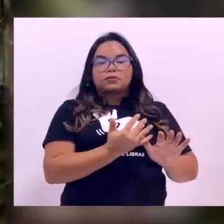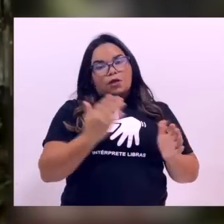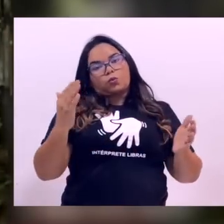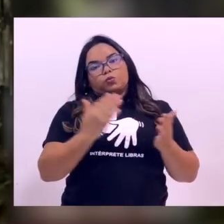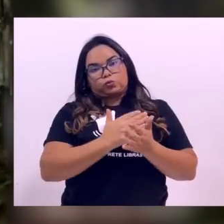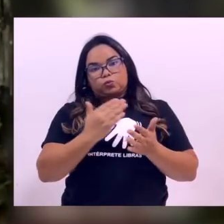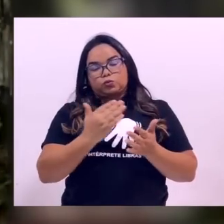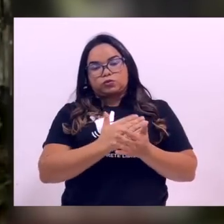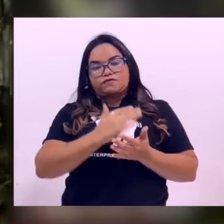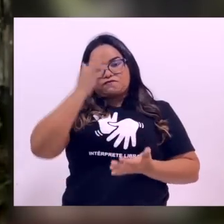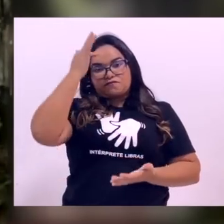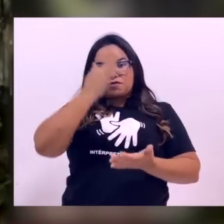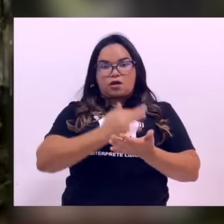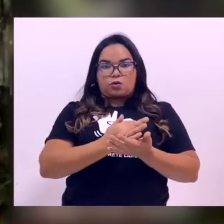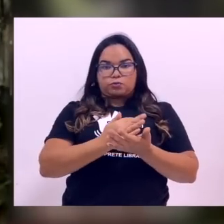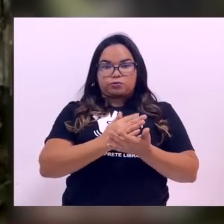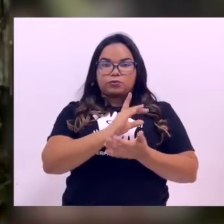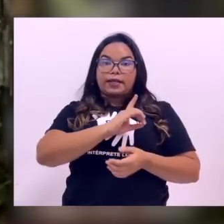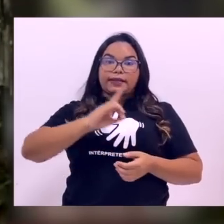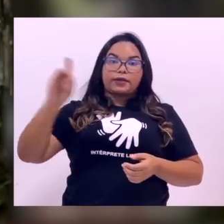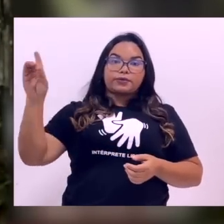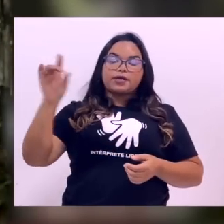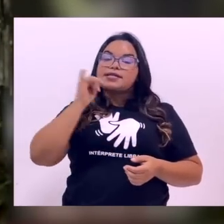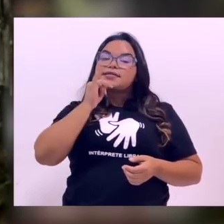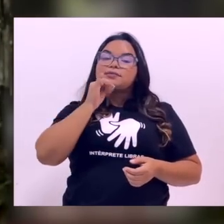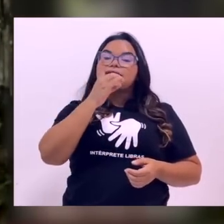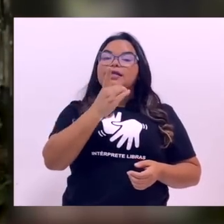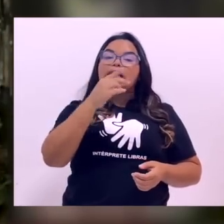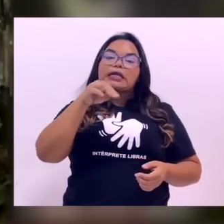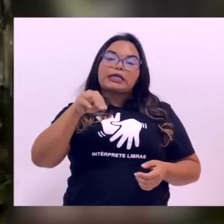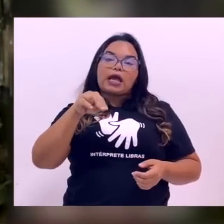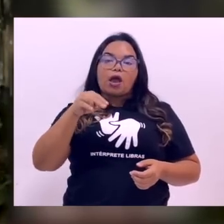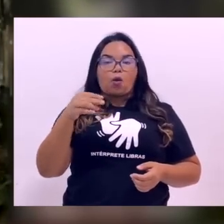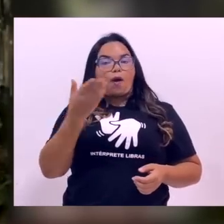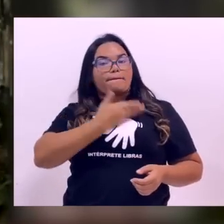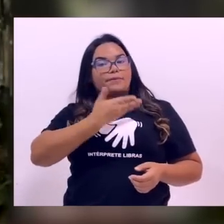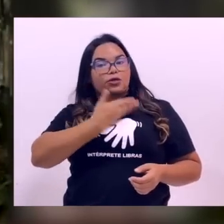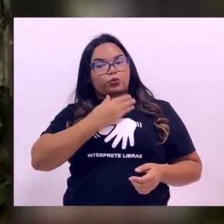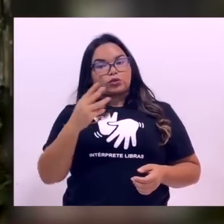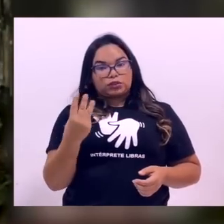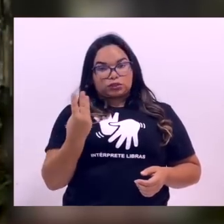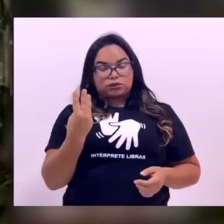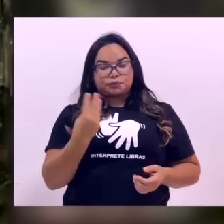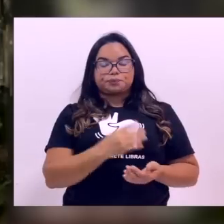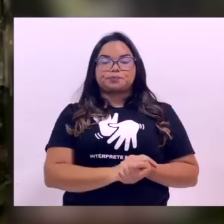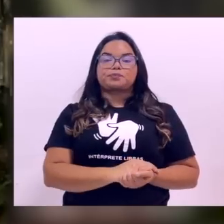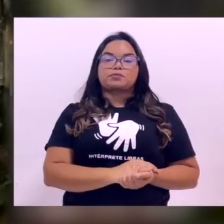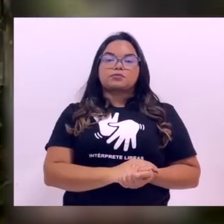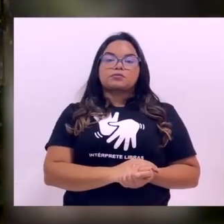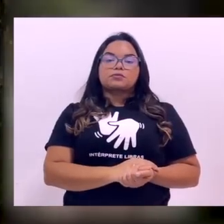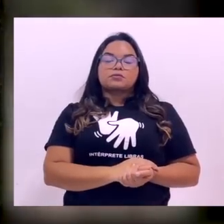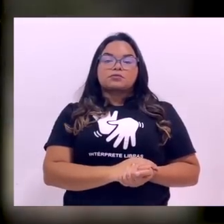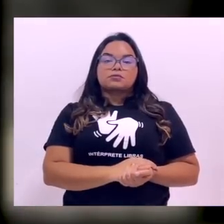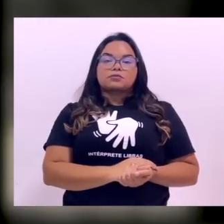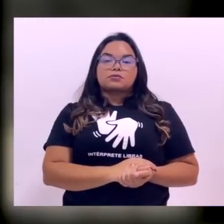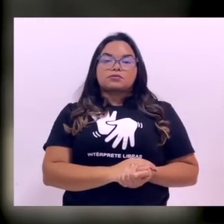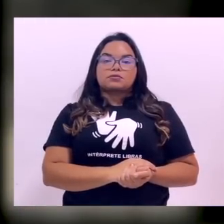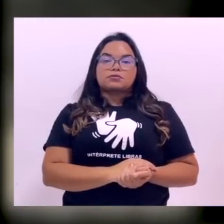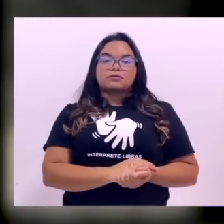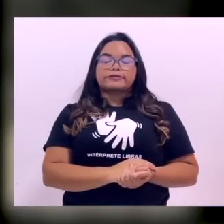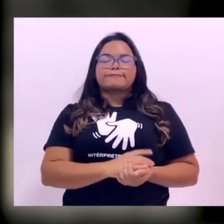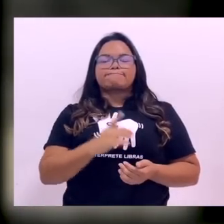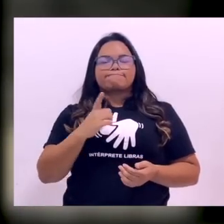foram naturalmente os fiéis hebreus, tais como Daniel e seus amigos. E aqui vemos um relevo